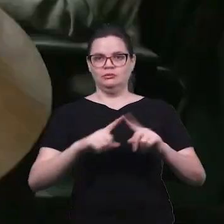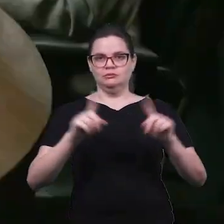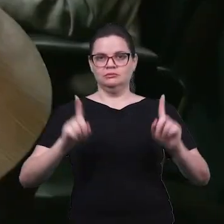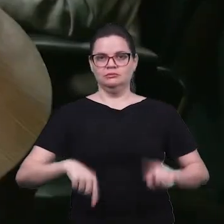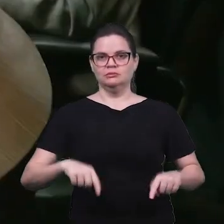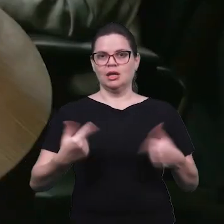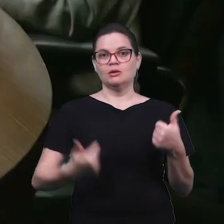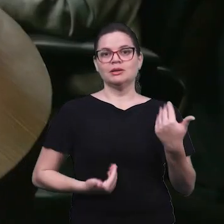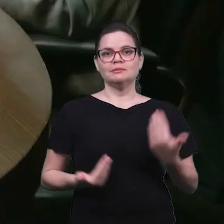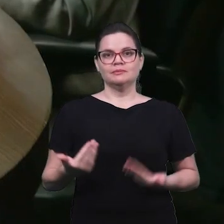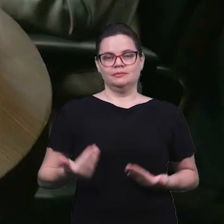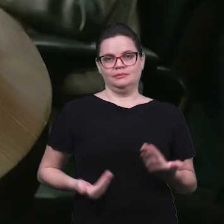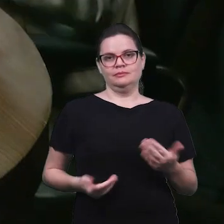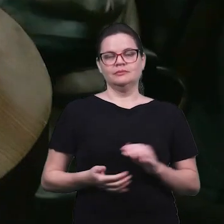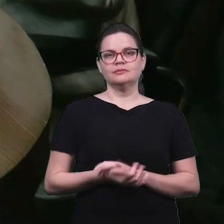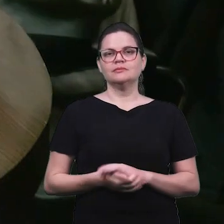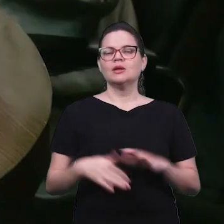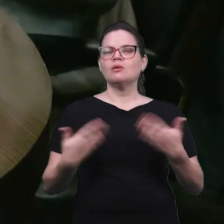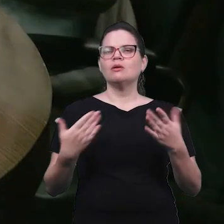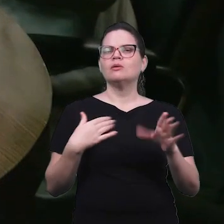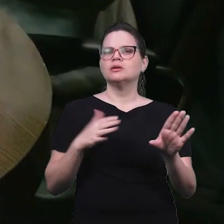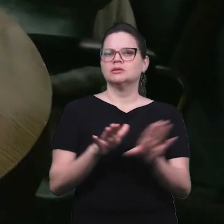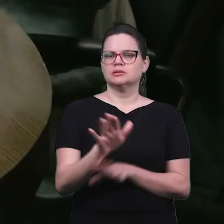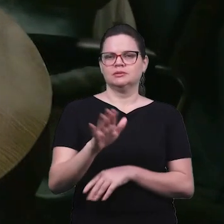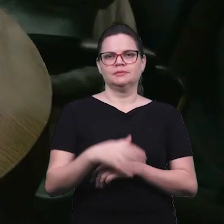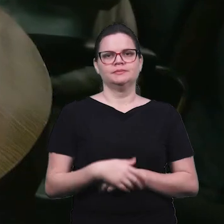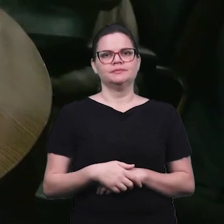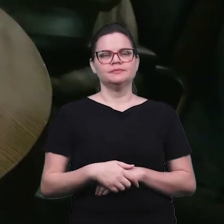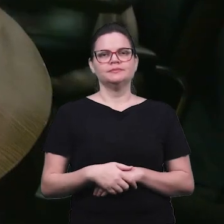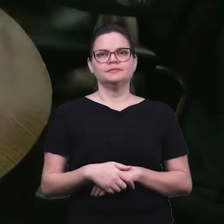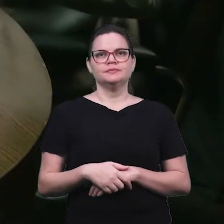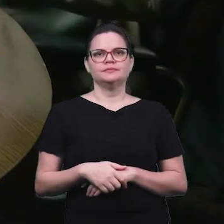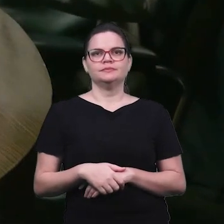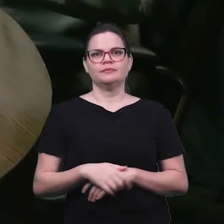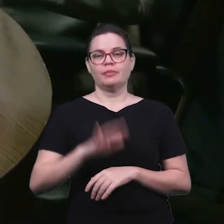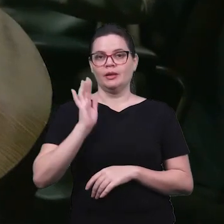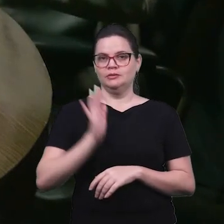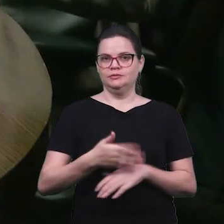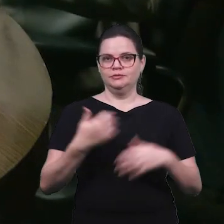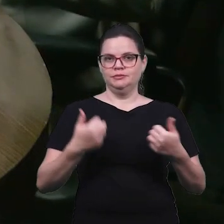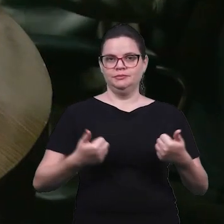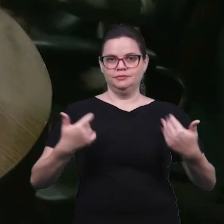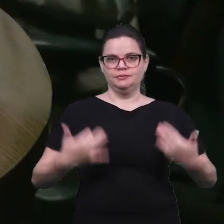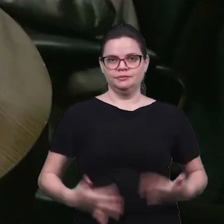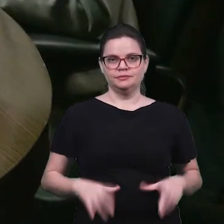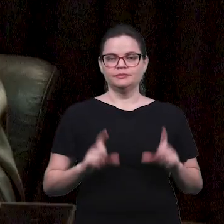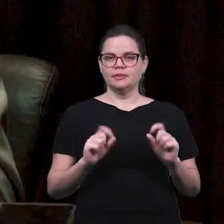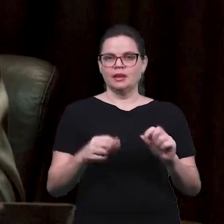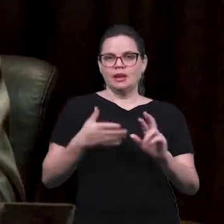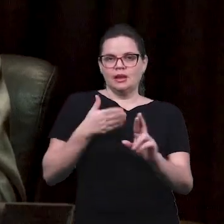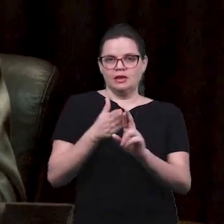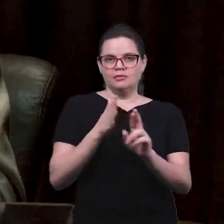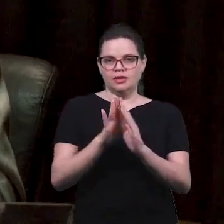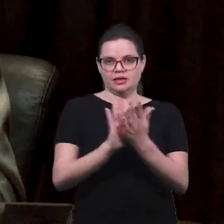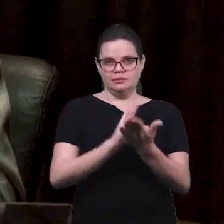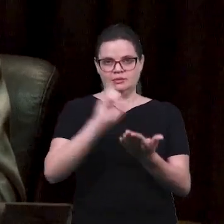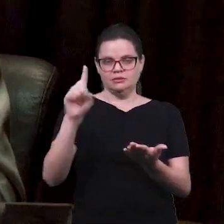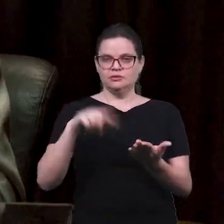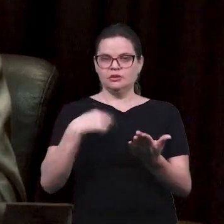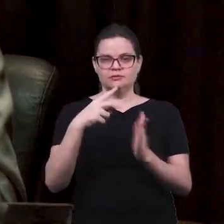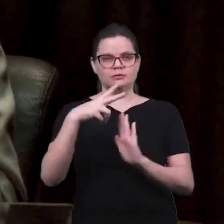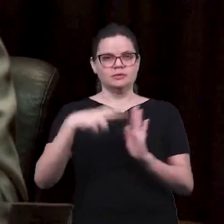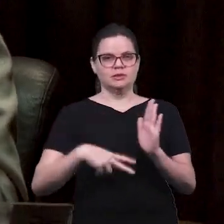conselho para esses irmãos? Isso. Então, como foi falado aqui, o conselho é a luz da palavra. Então, nós vamos ler